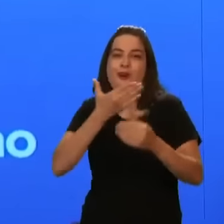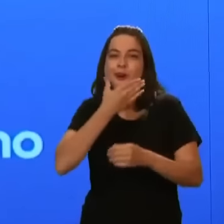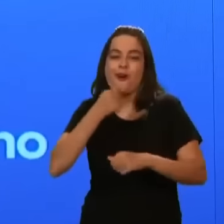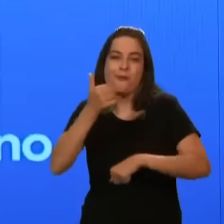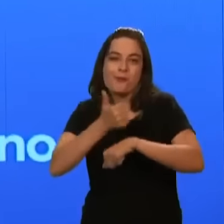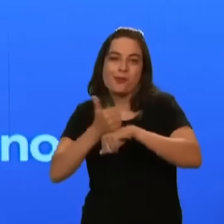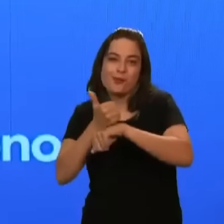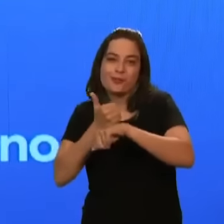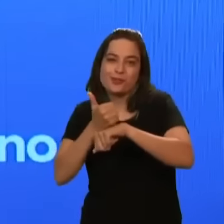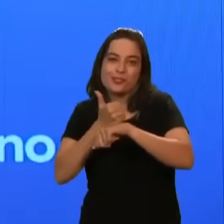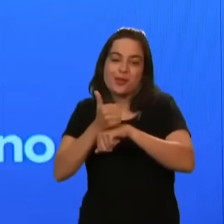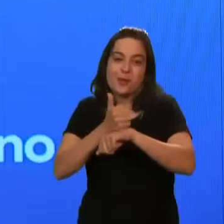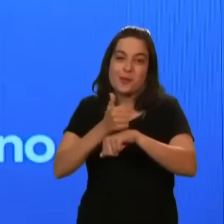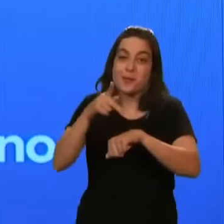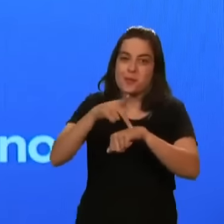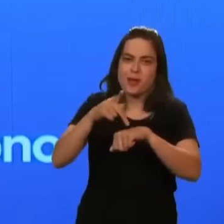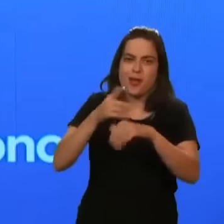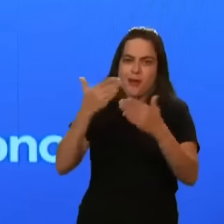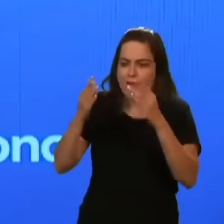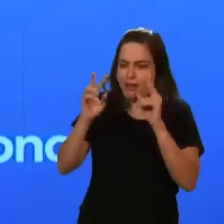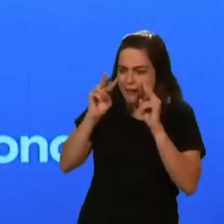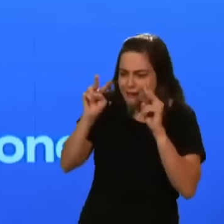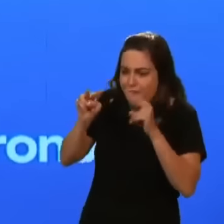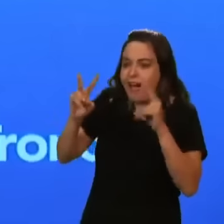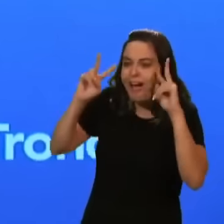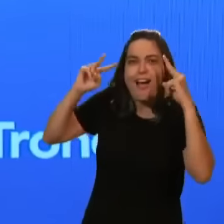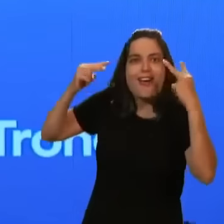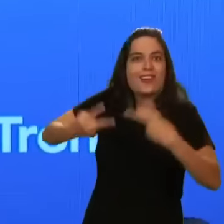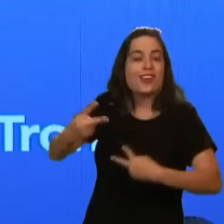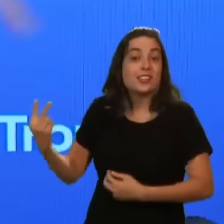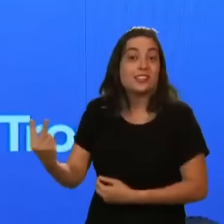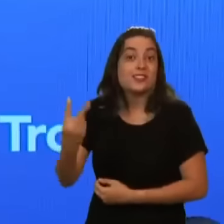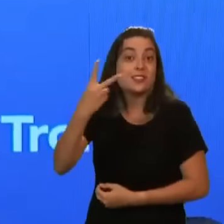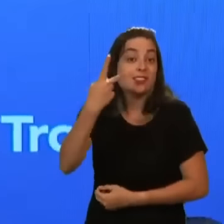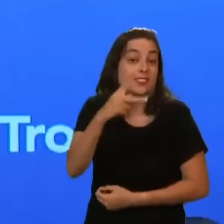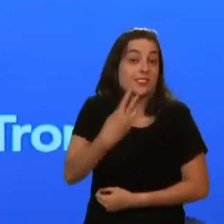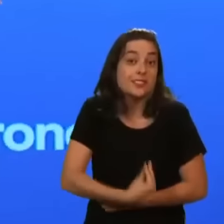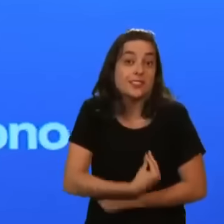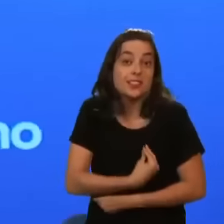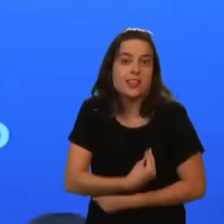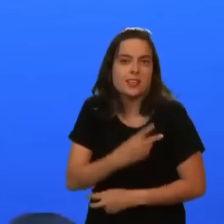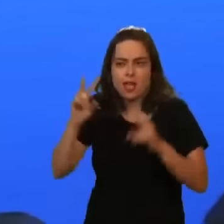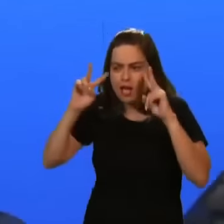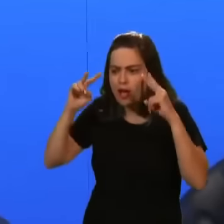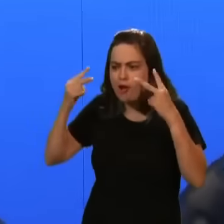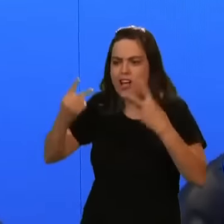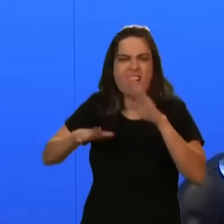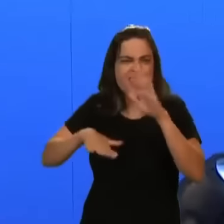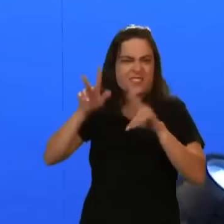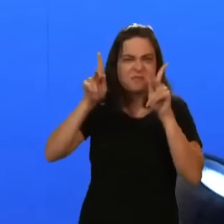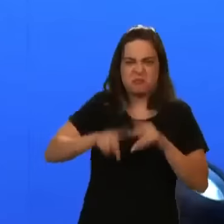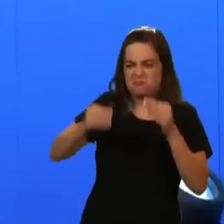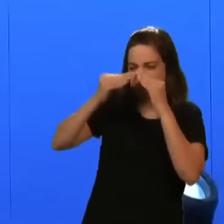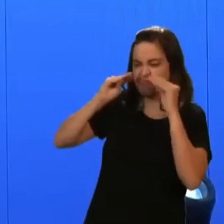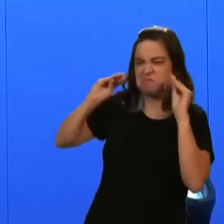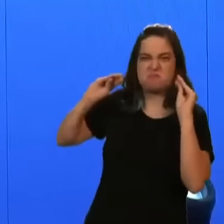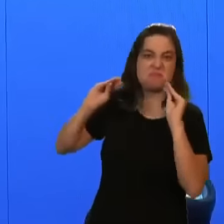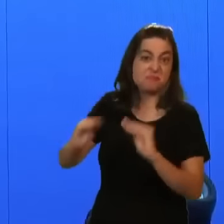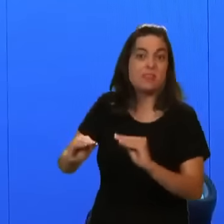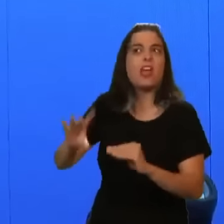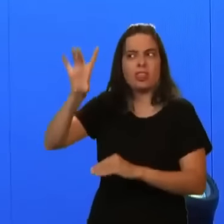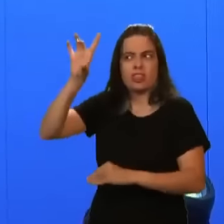vê, Ele te vê, Ele reconhece o seu valor, Ele reconhece aquilo que as pessoas desprezam em